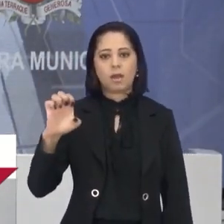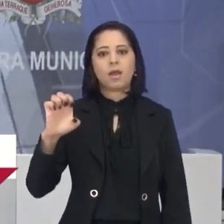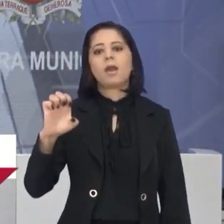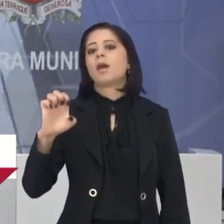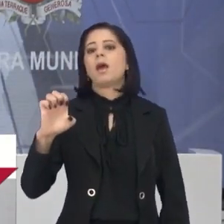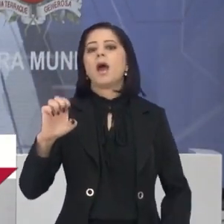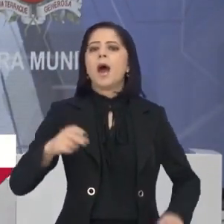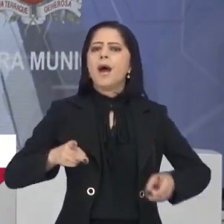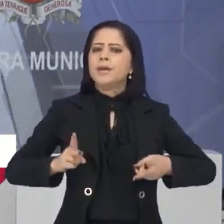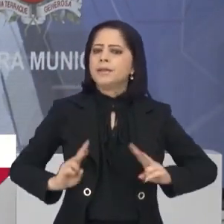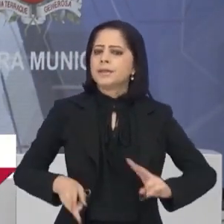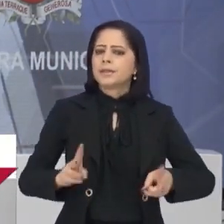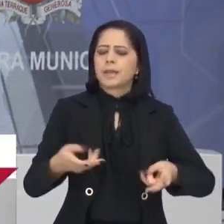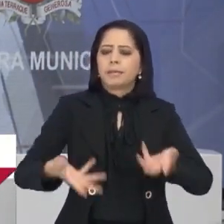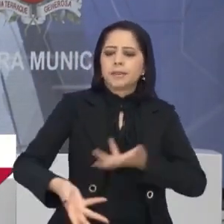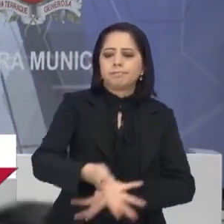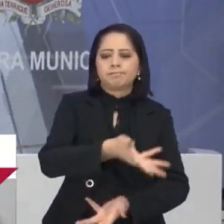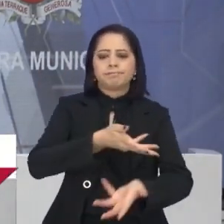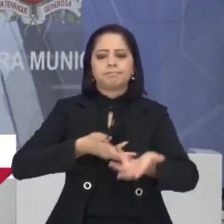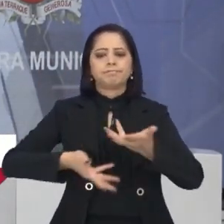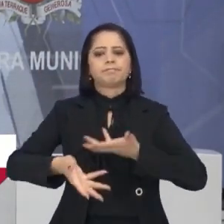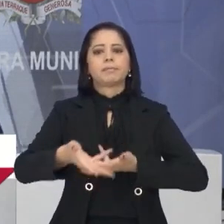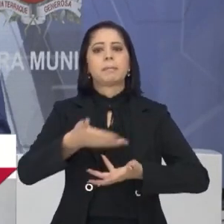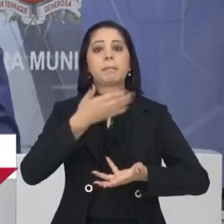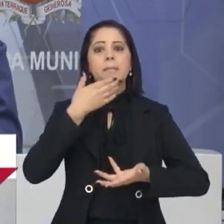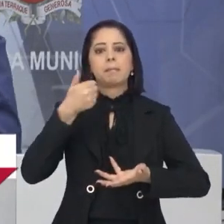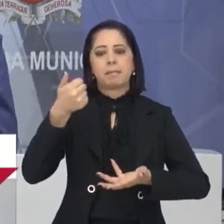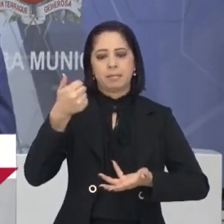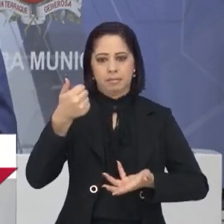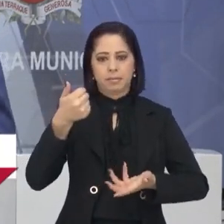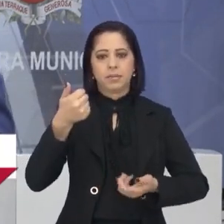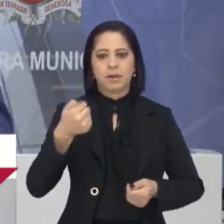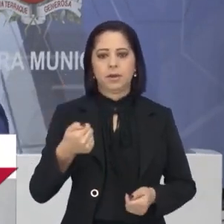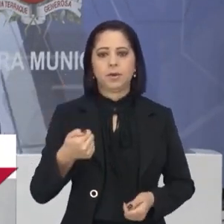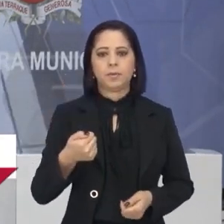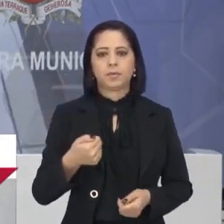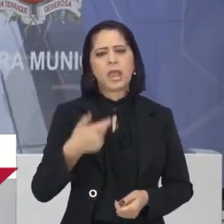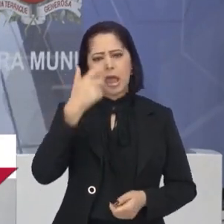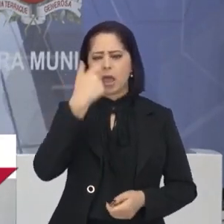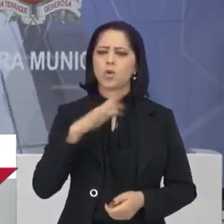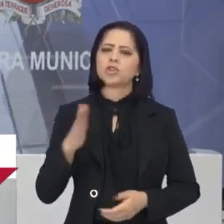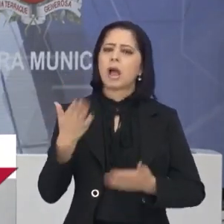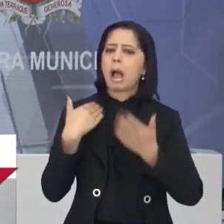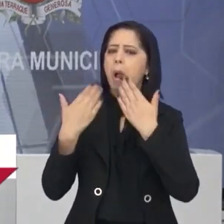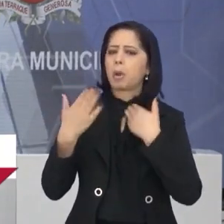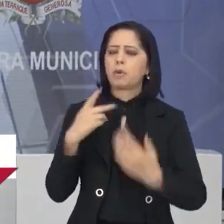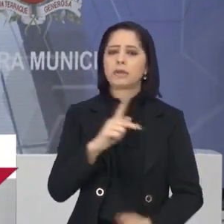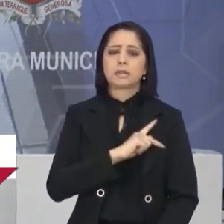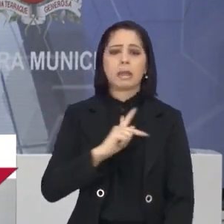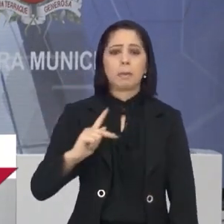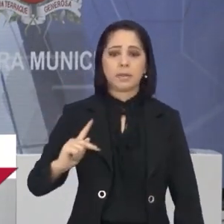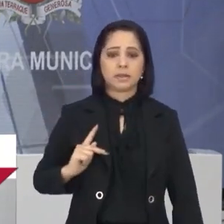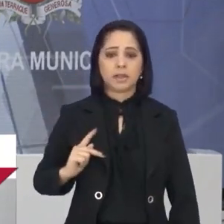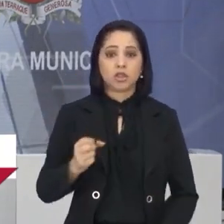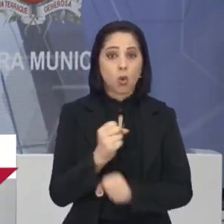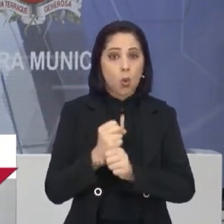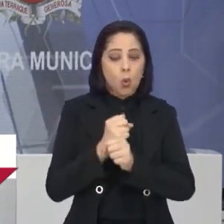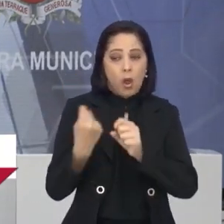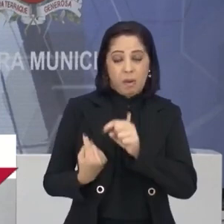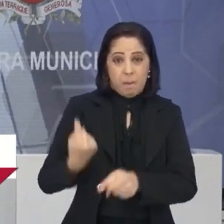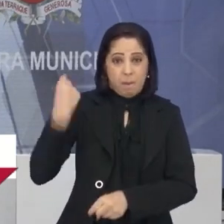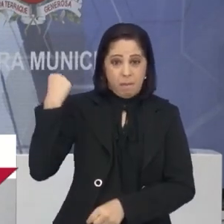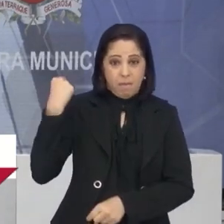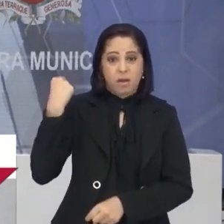uma interação muito melhor né Aqui tem uma até vinha falando falei com o presidente a equipe aqui de São José dos Campos o ano passado recebeu